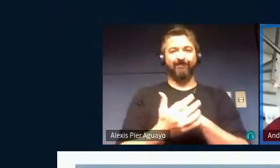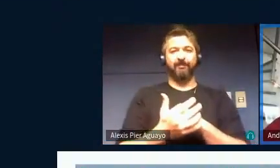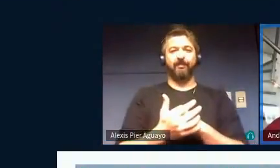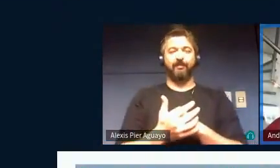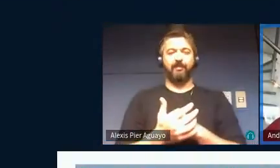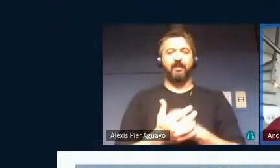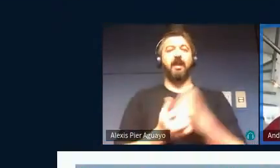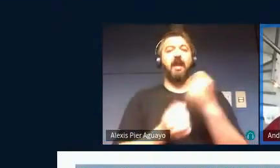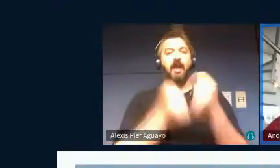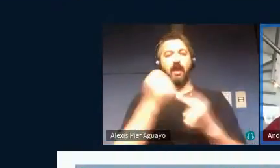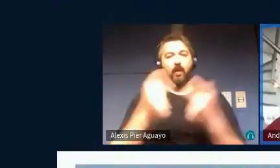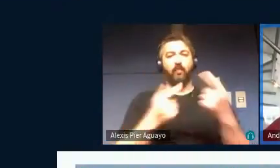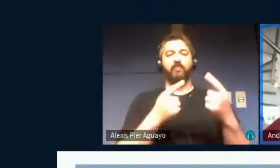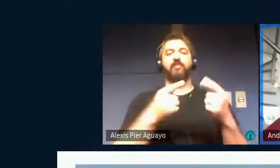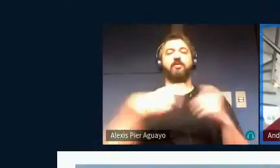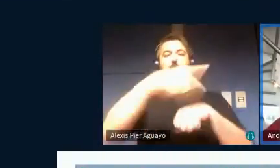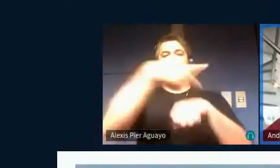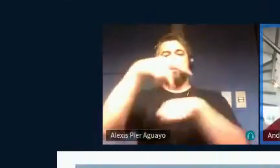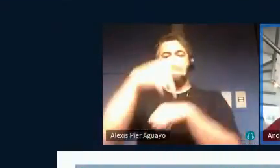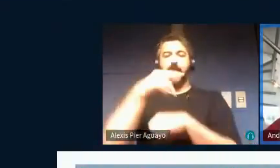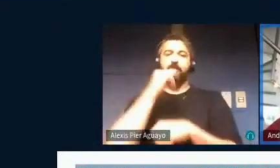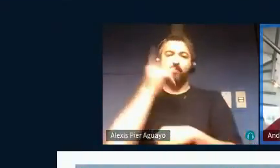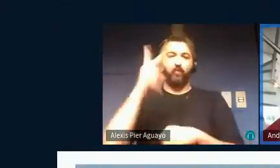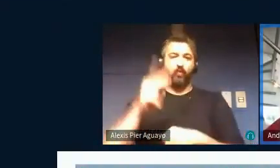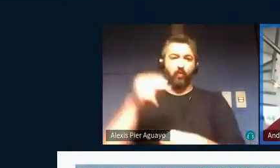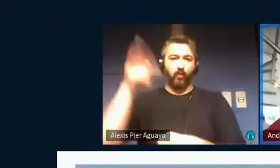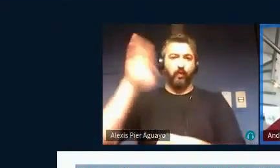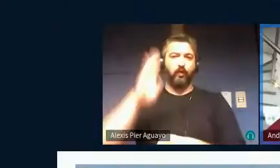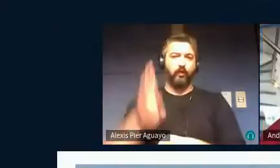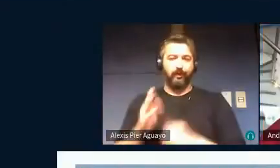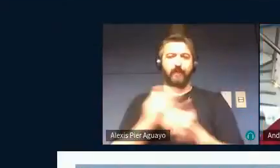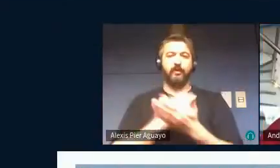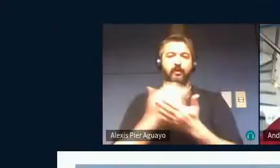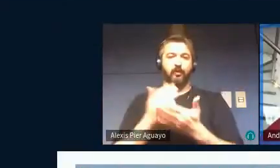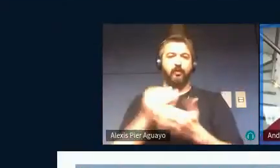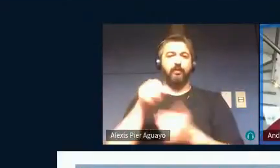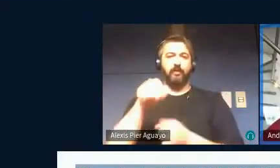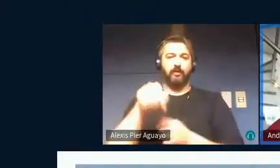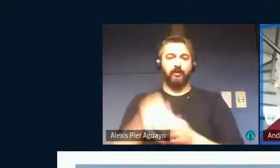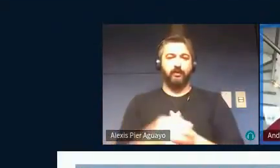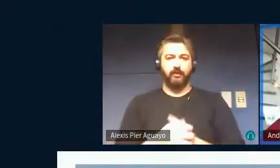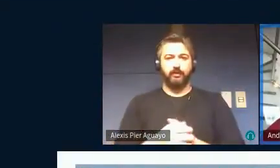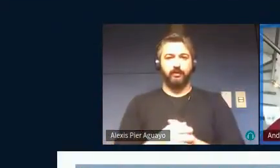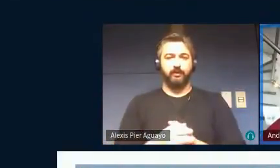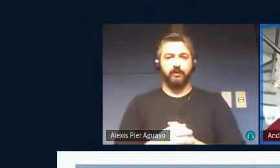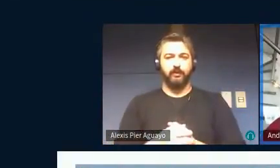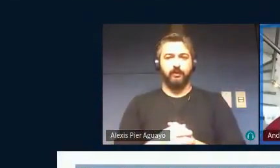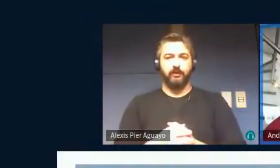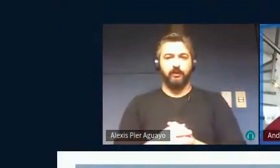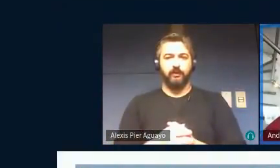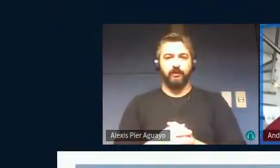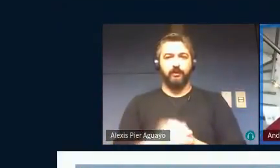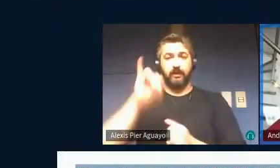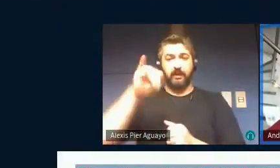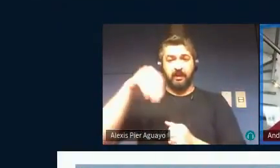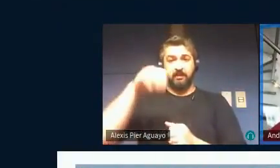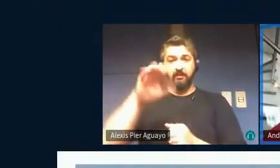países, como é o caso do Brasil, que também entrou nessa conta. Aqui está a fórmula do INC, se alguém